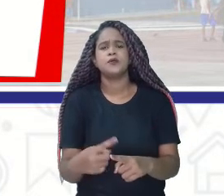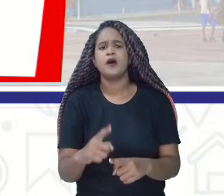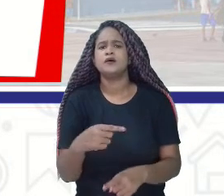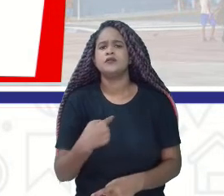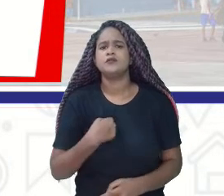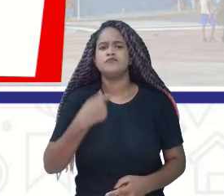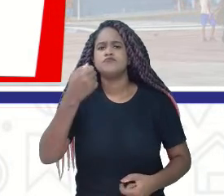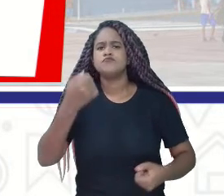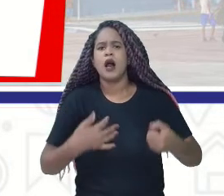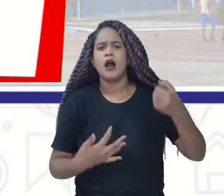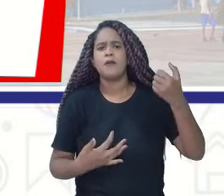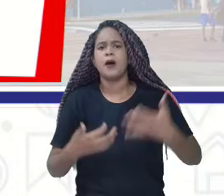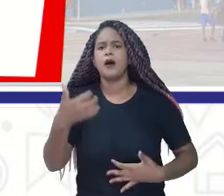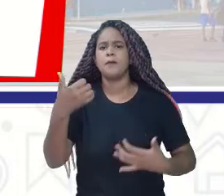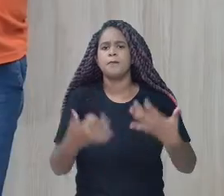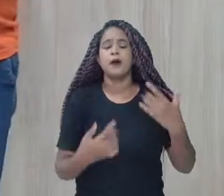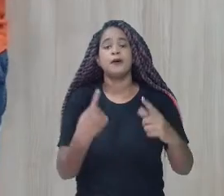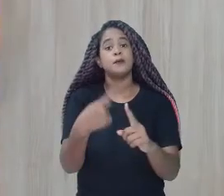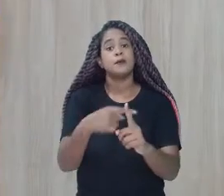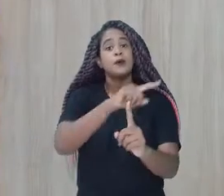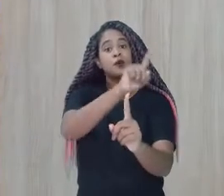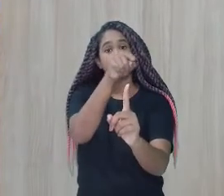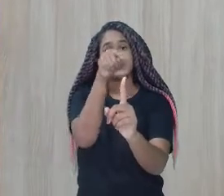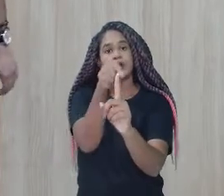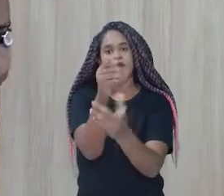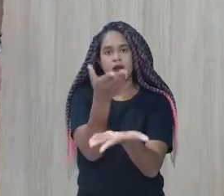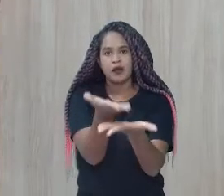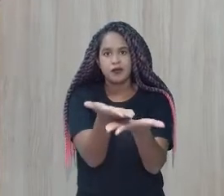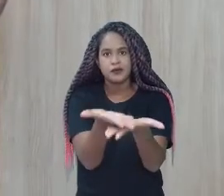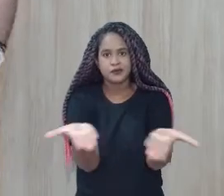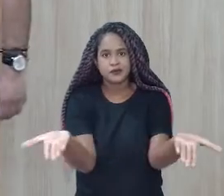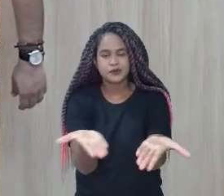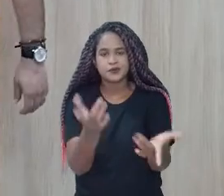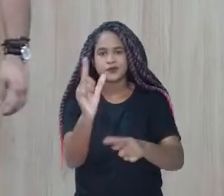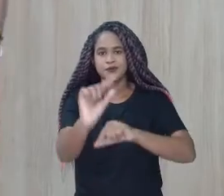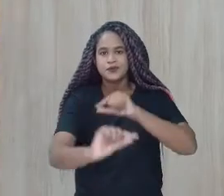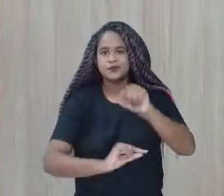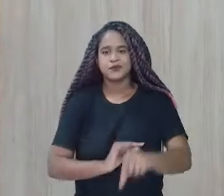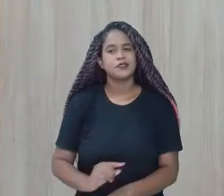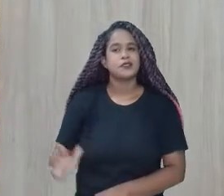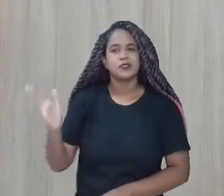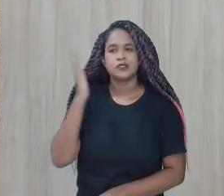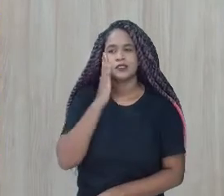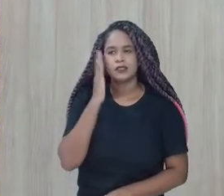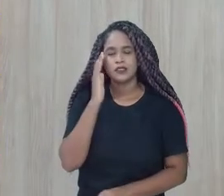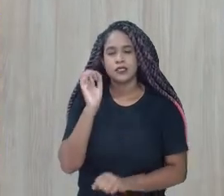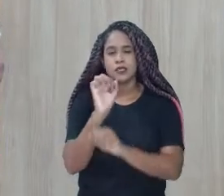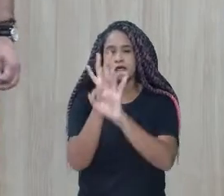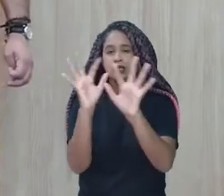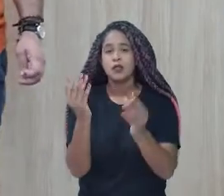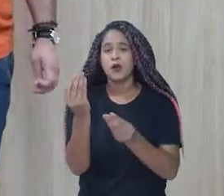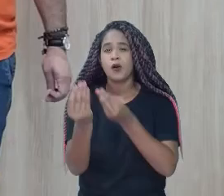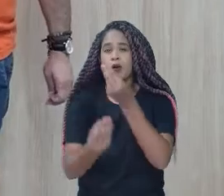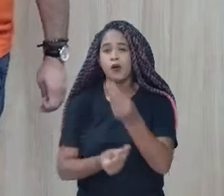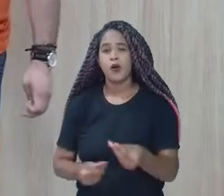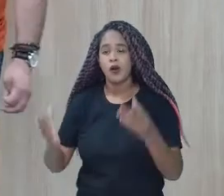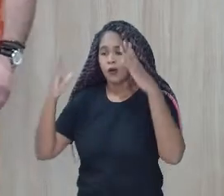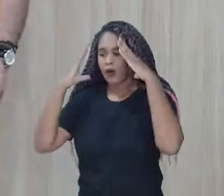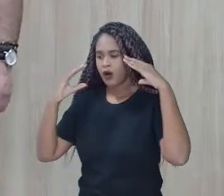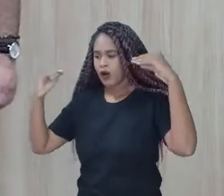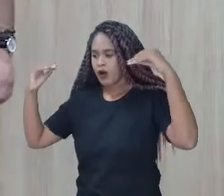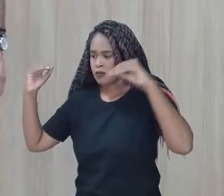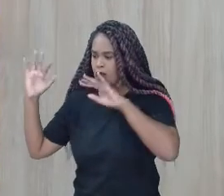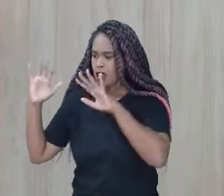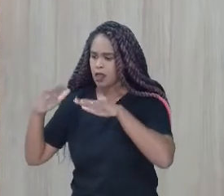disso? Porque o objetivo da nossa aula hoje é tentar entender como ocorreram as invasões holandesas, né,